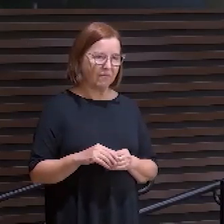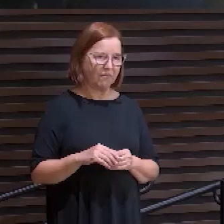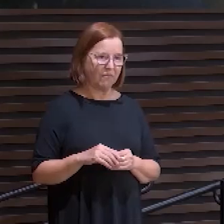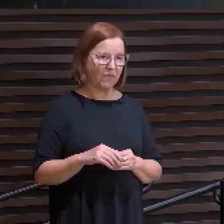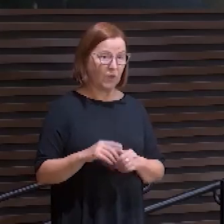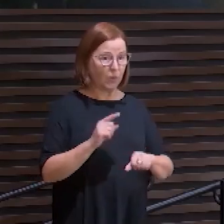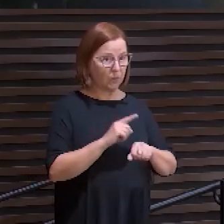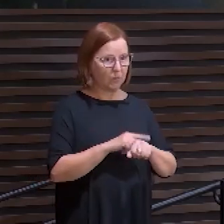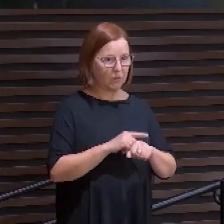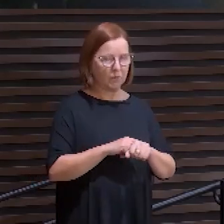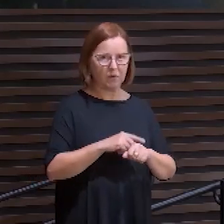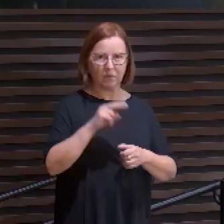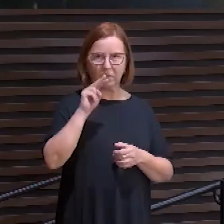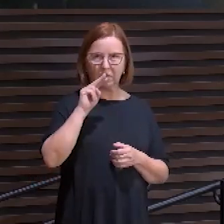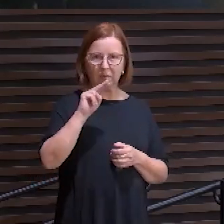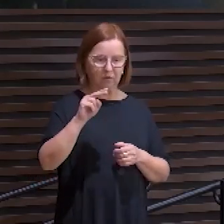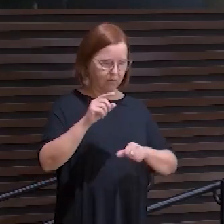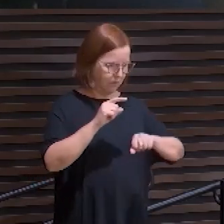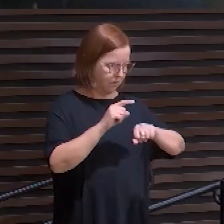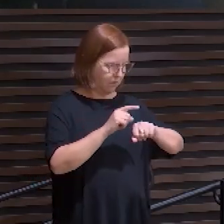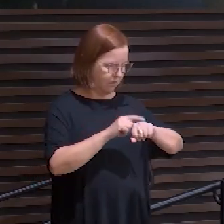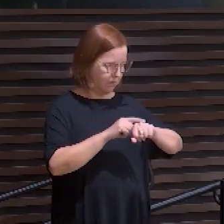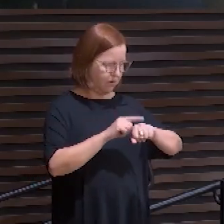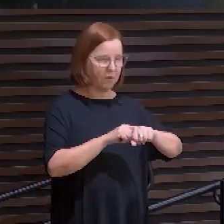dado momento ele olhou para o relógio